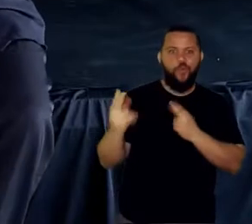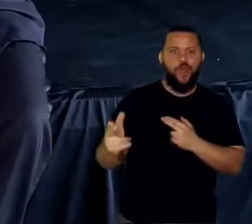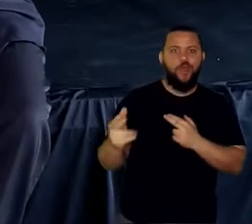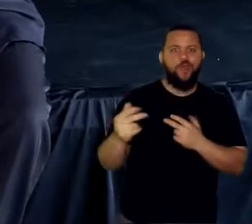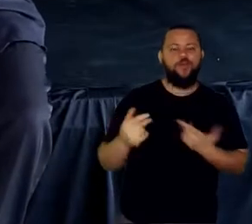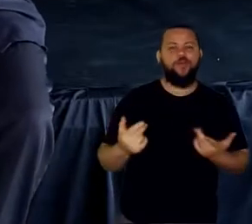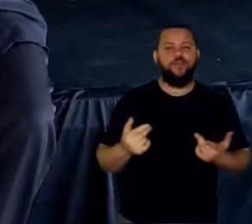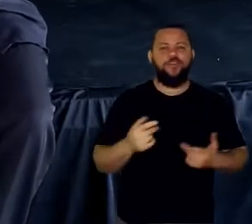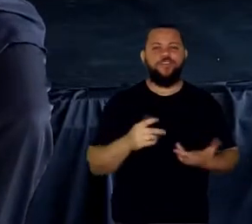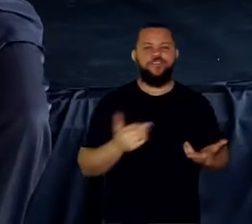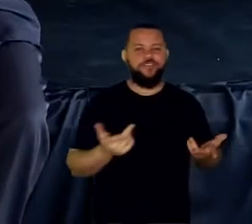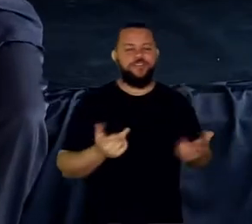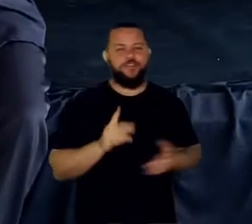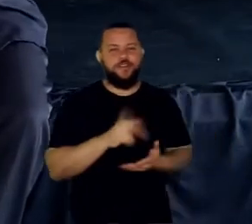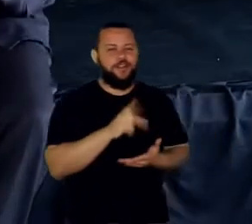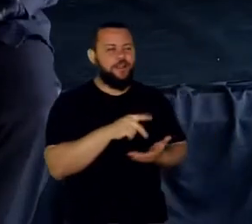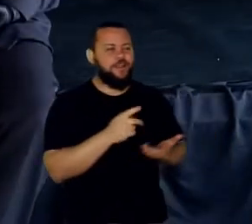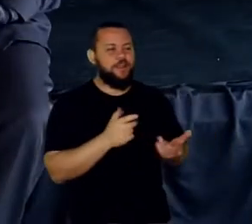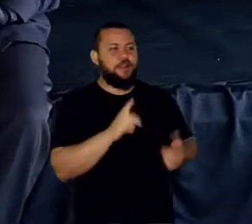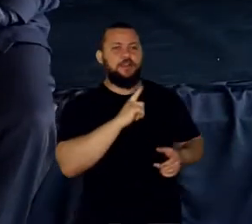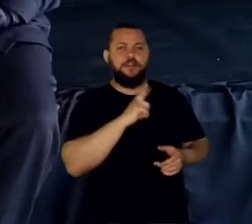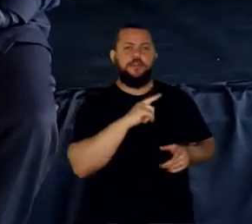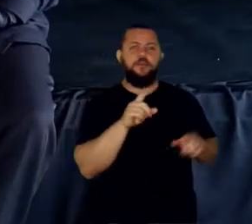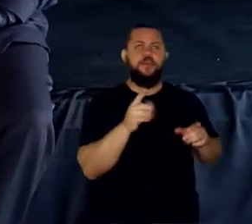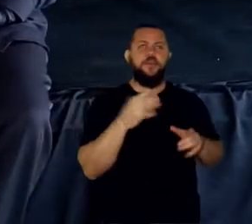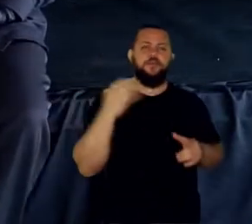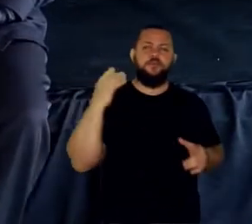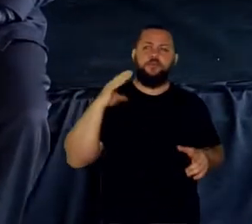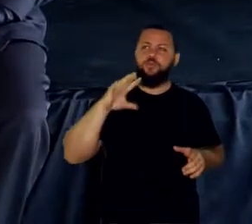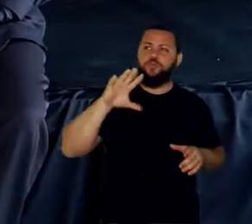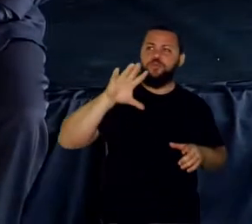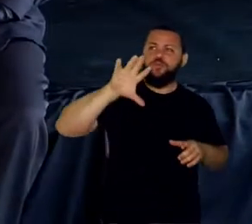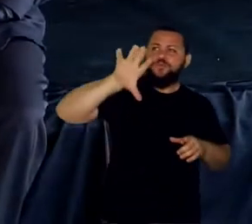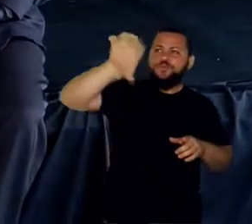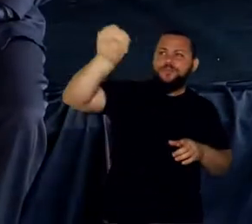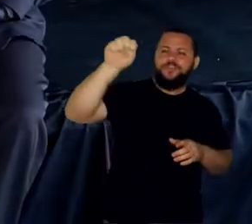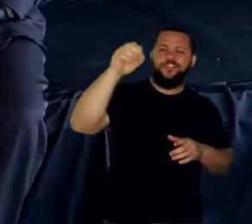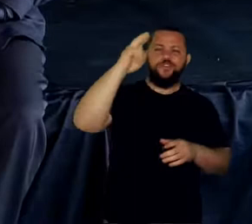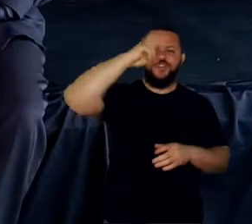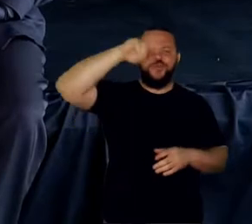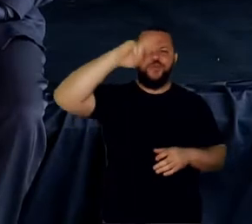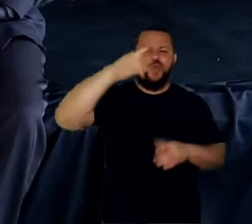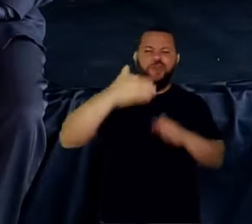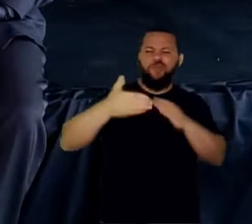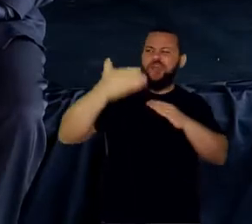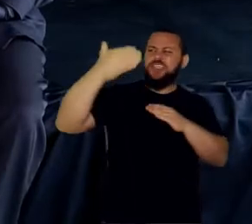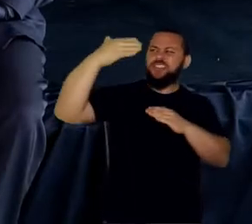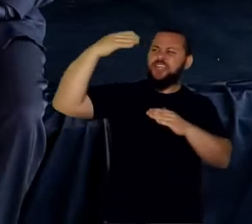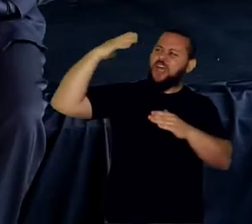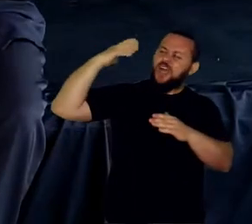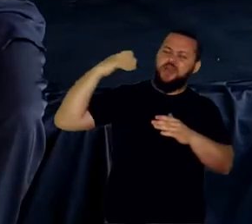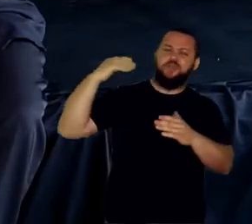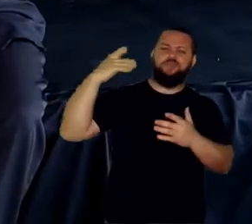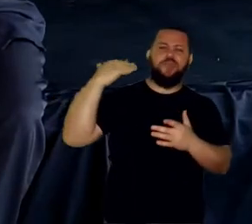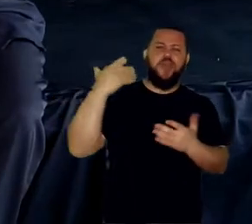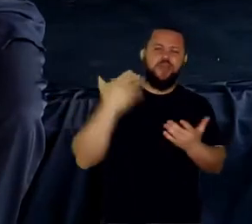saudosismo. Sim. Que também é um resgate da nossa história. Sim. Eu acho que isso também é muito importante. A gente sempre